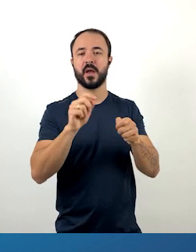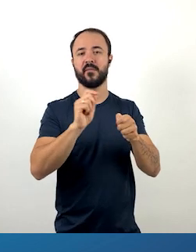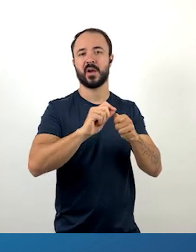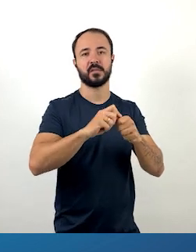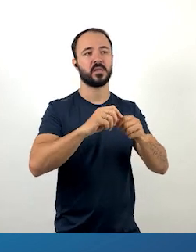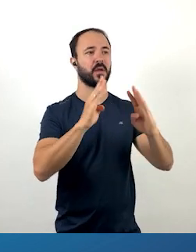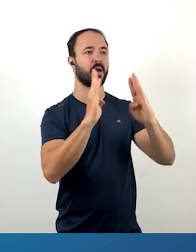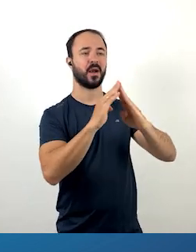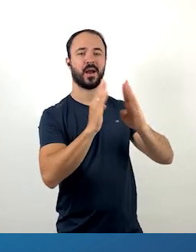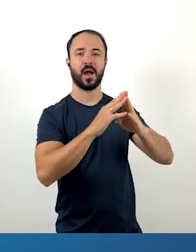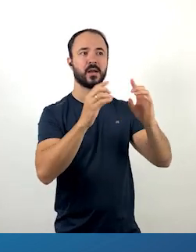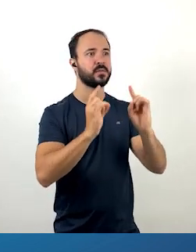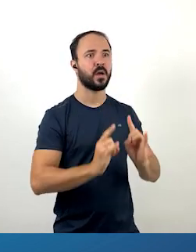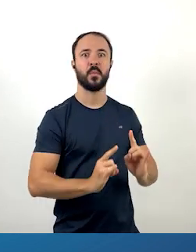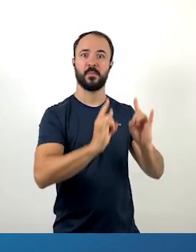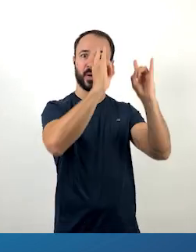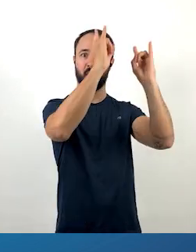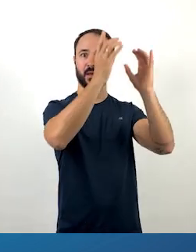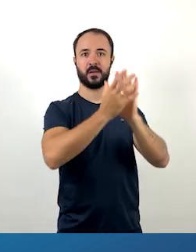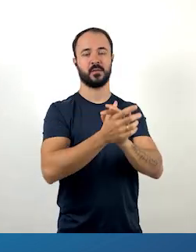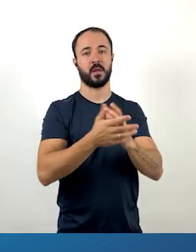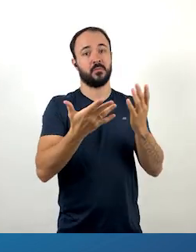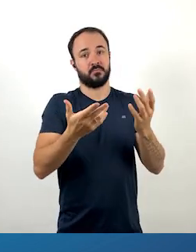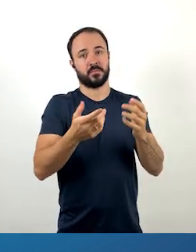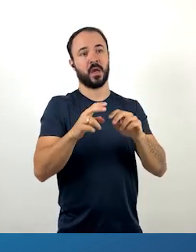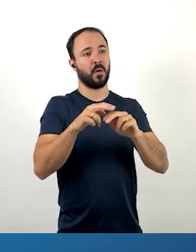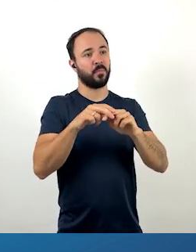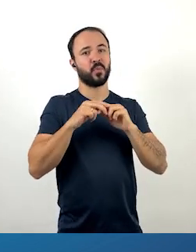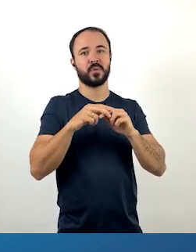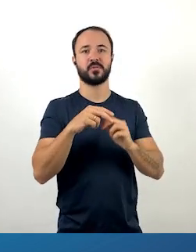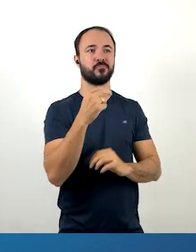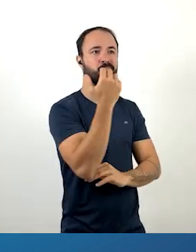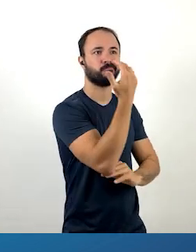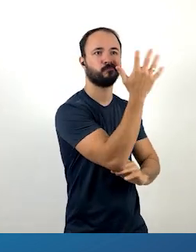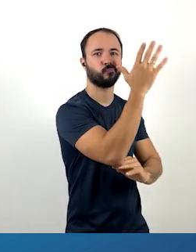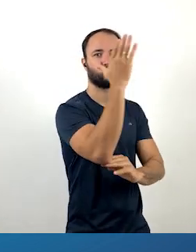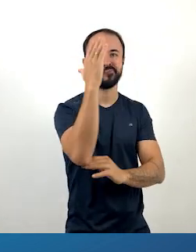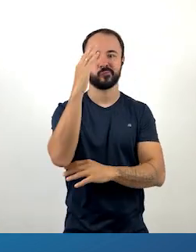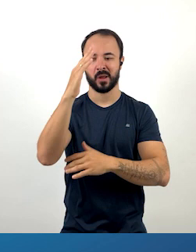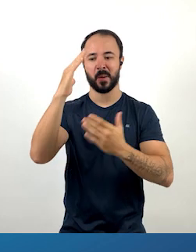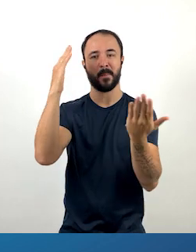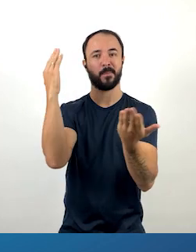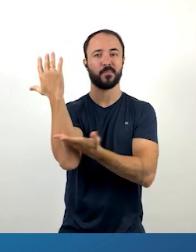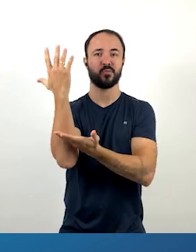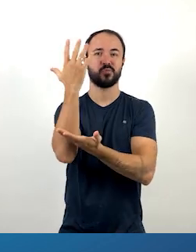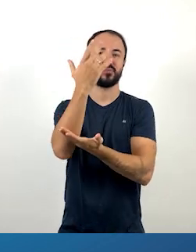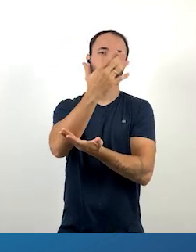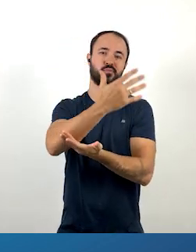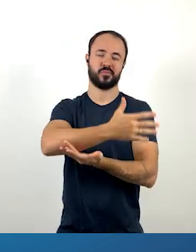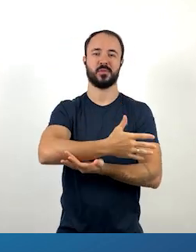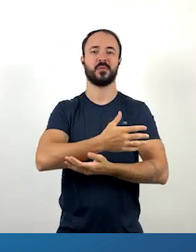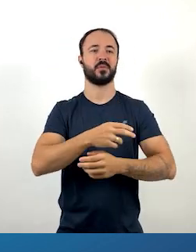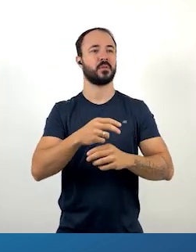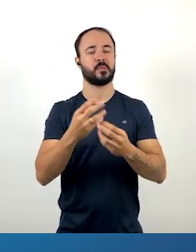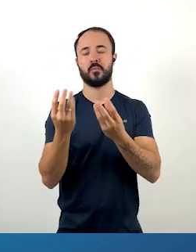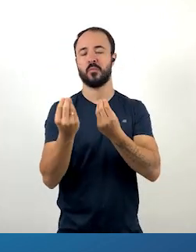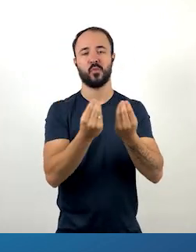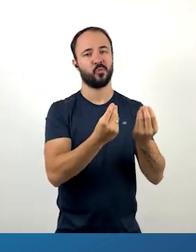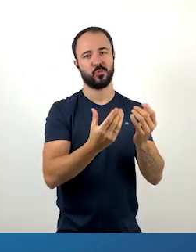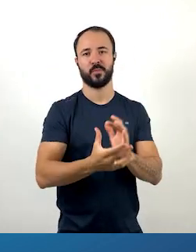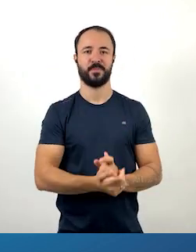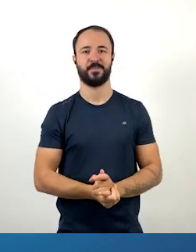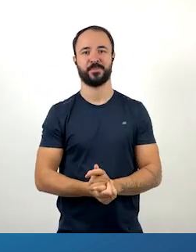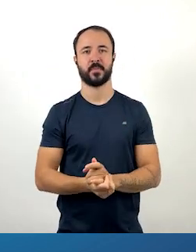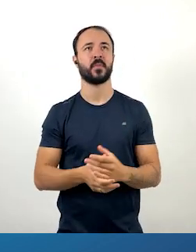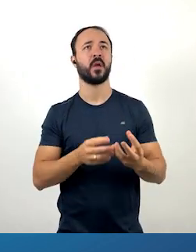também demanda, infelizmente, o desmatamento. Então, por isso, nós temos esse desequilíbrio ambiental causado pelo crescimento populacional. Como